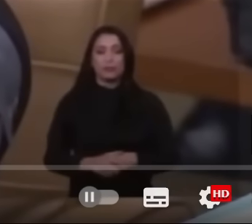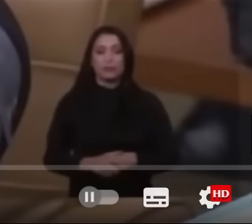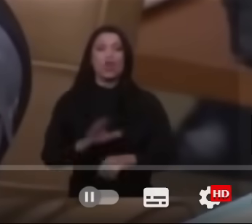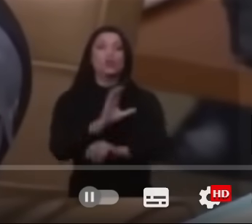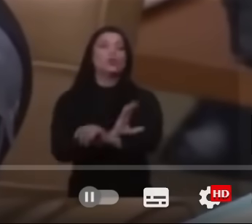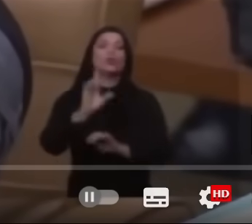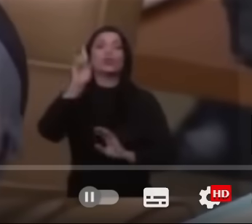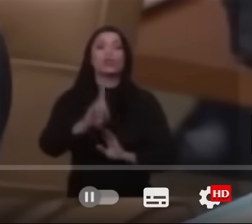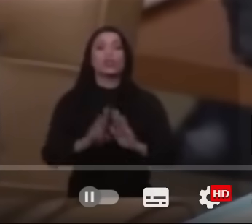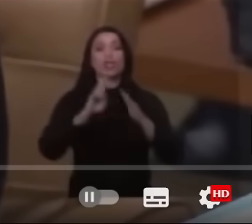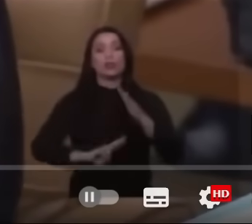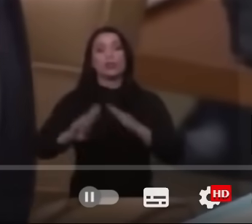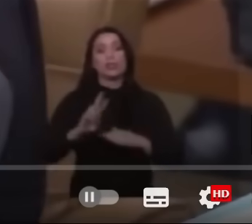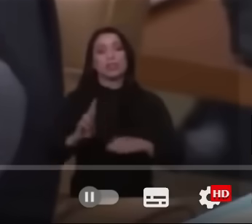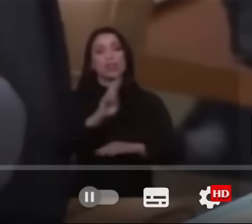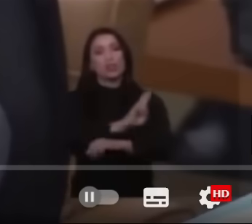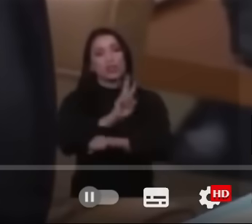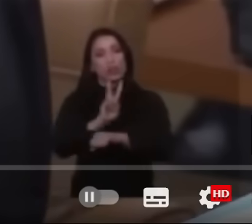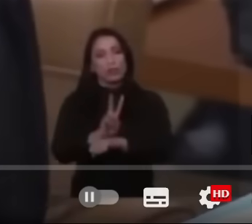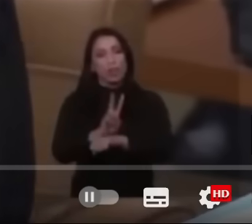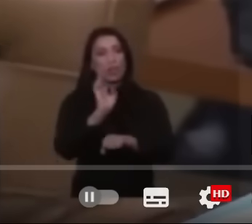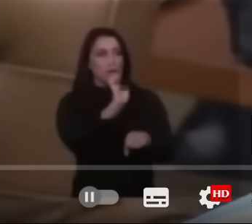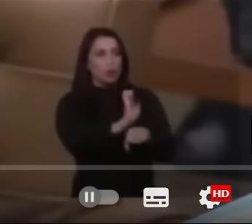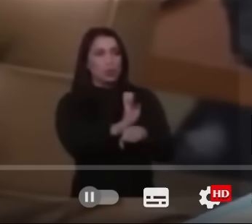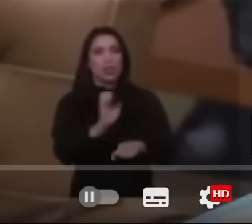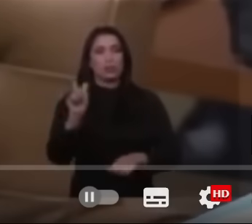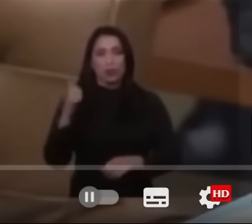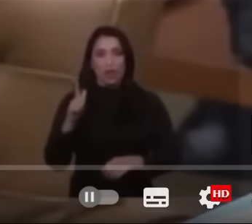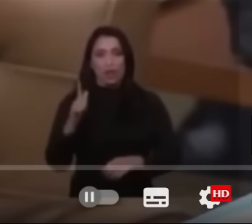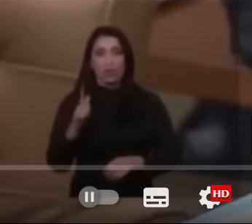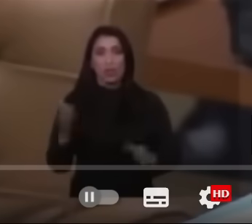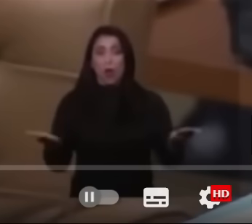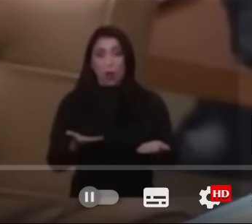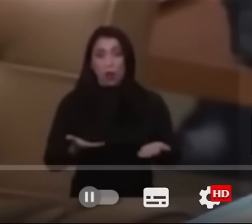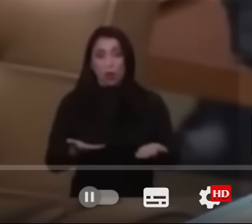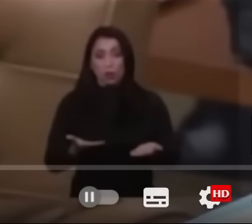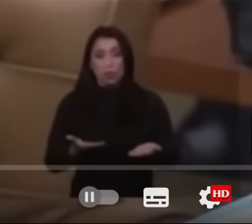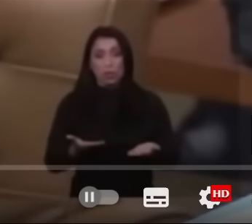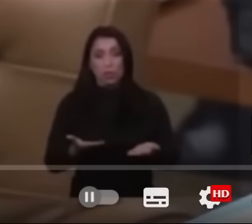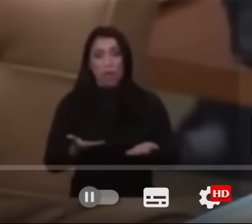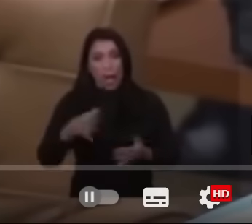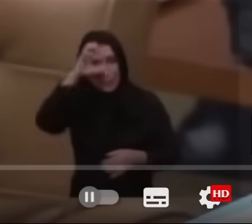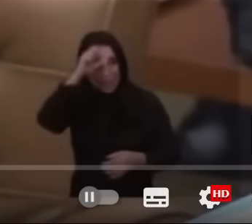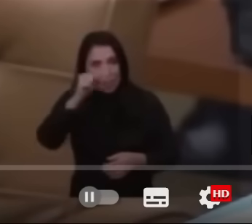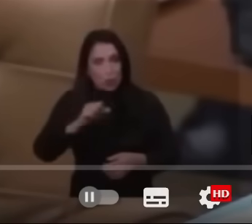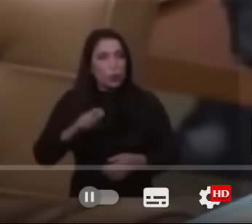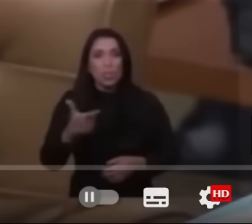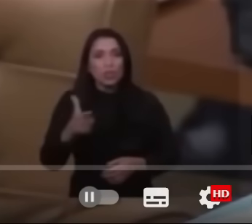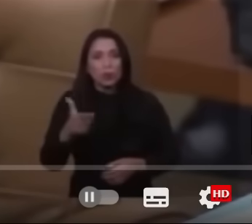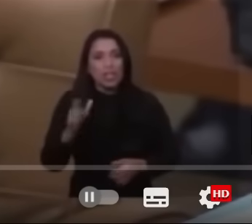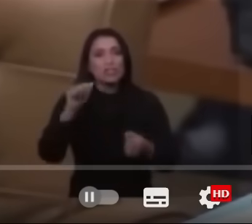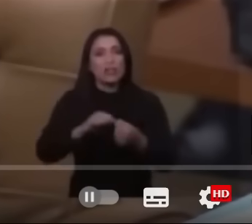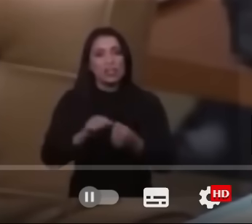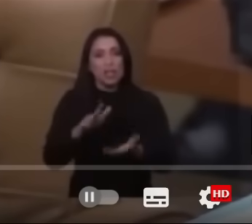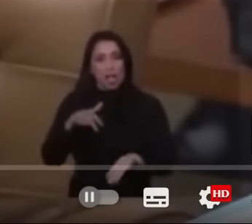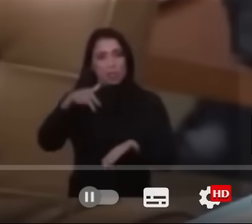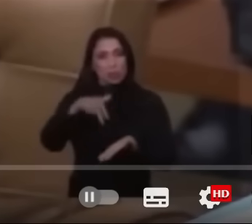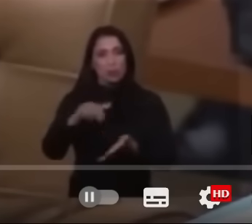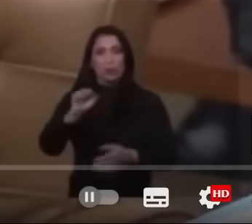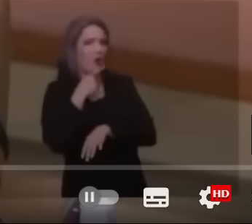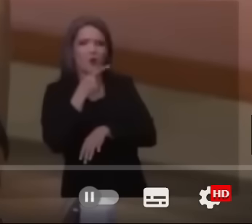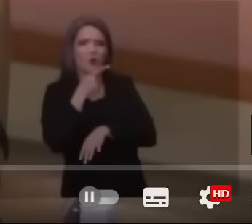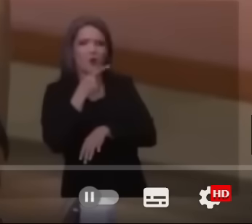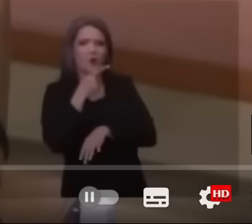do curso de Direito da Universidade de Rio Verde, de Goiás, hoje tiveram uma aula do que não deve ser feito na tribuna da Suprema